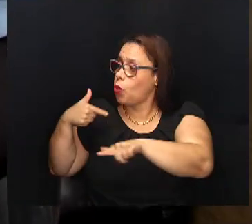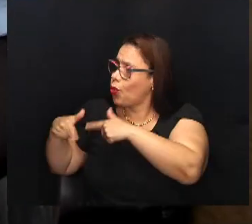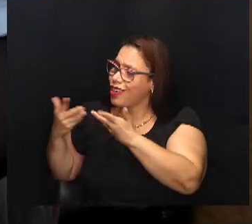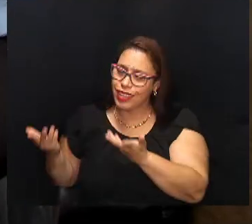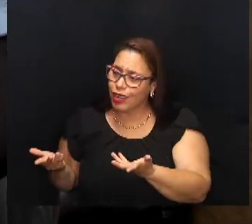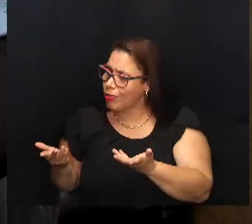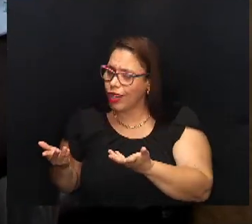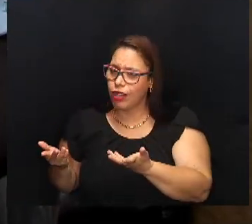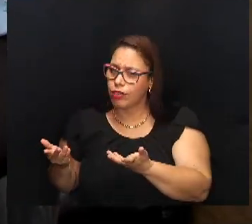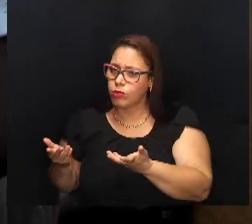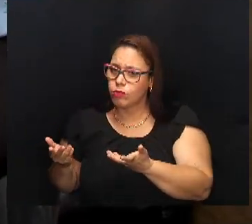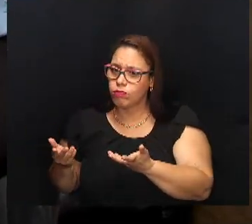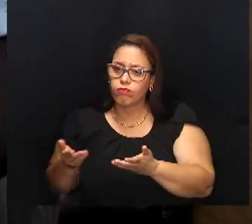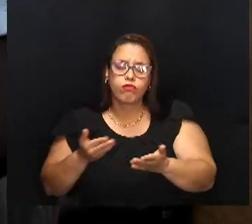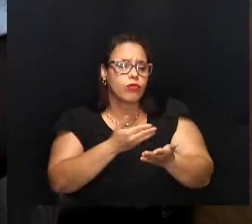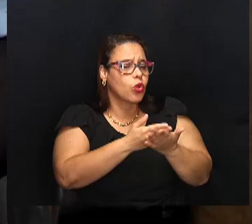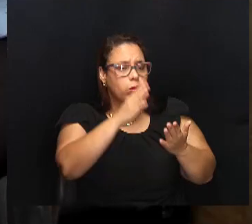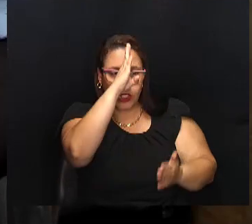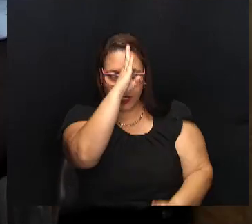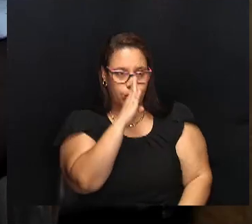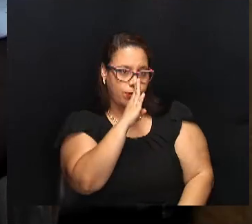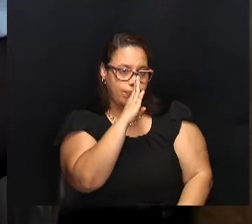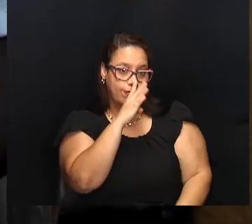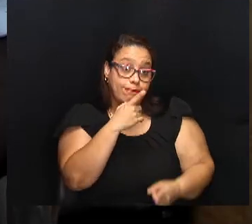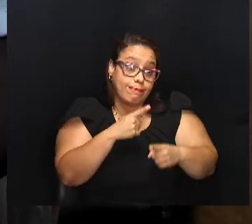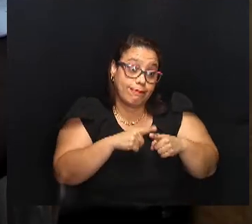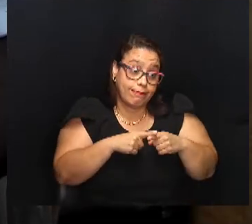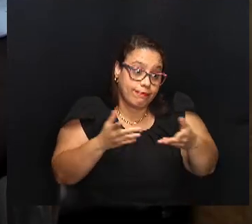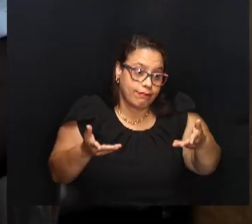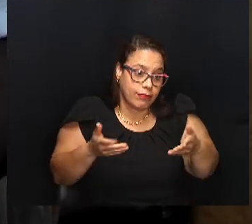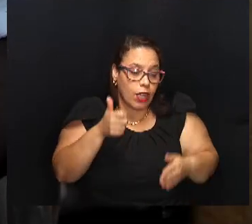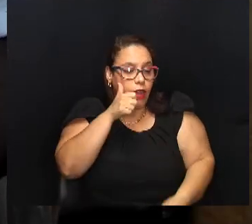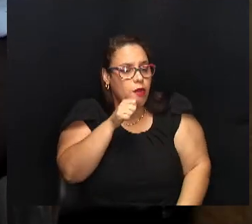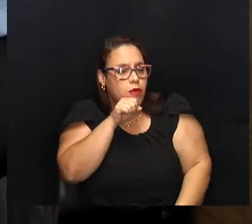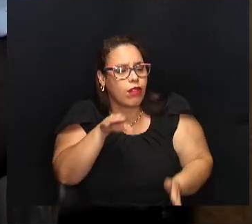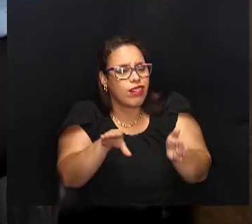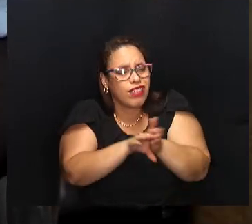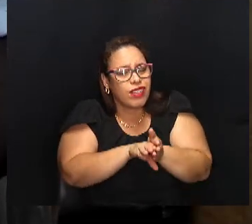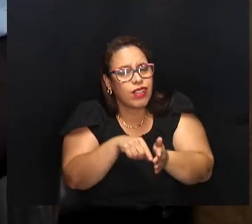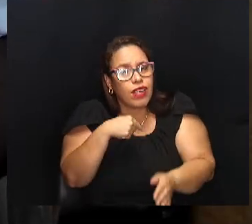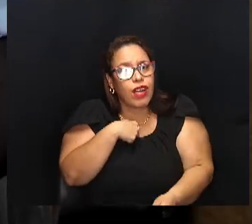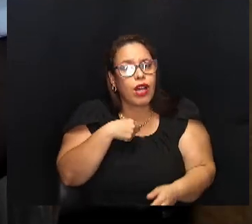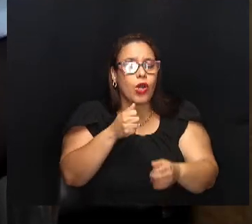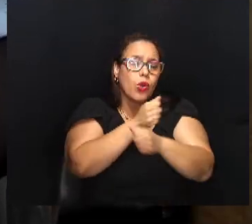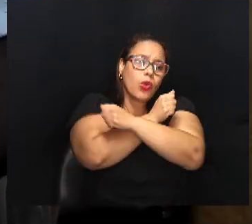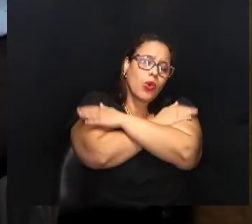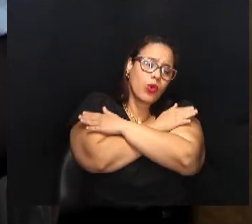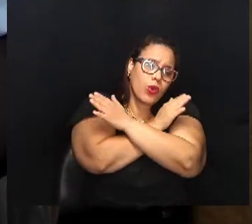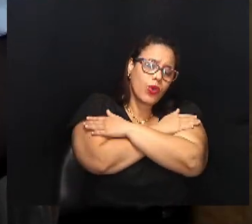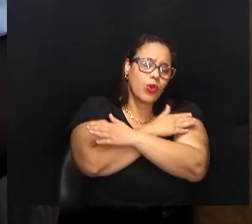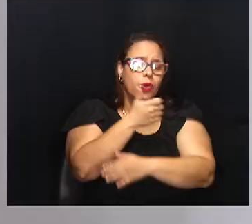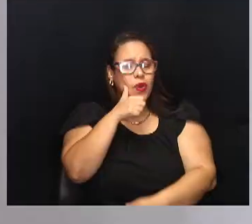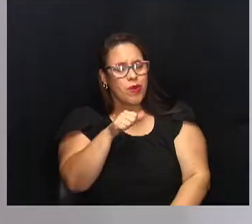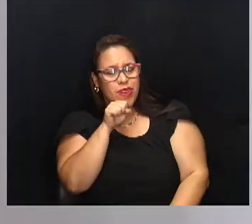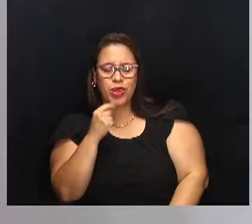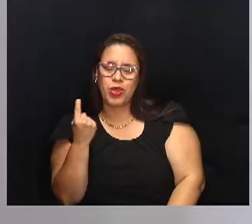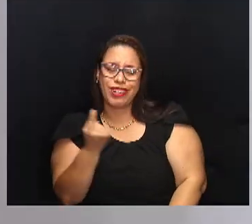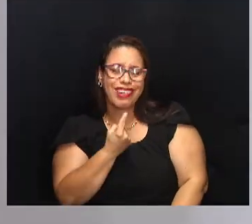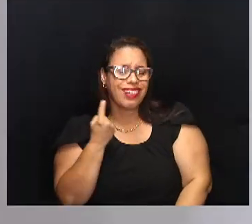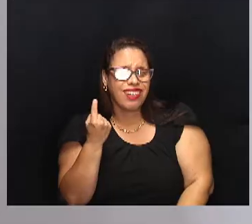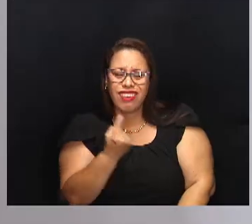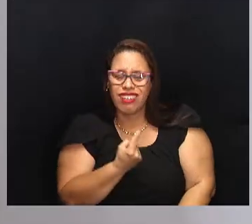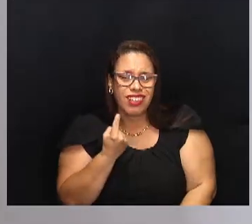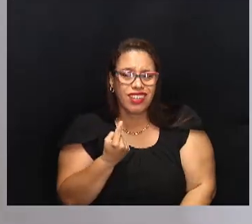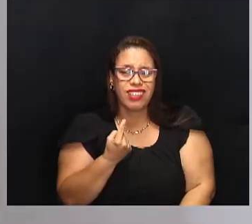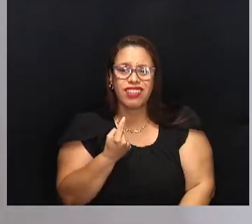trabalho? Que é totalmente gratuito, né? Porque assim, a mãe chega e fala, eu tô desempregada, sou mãe solo, né?